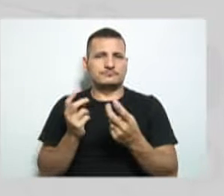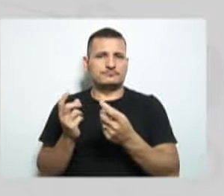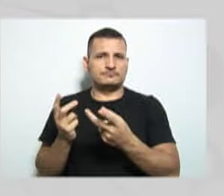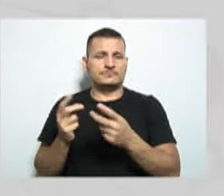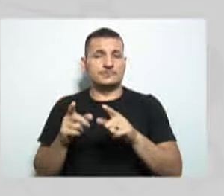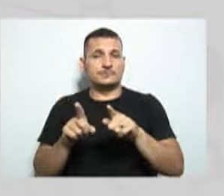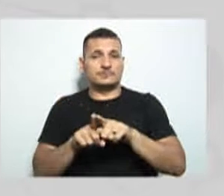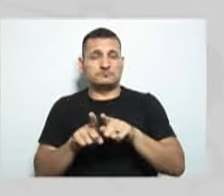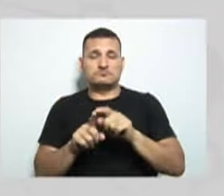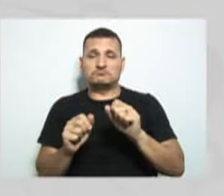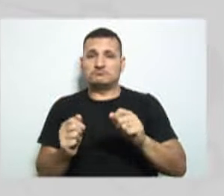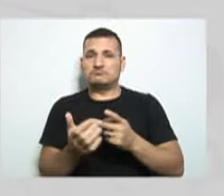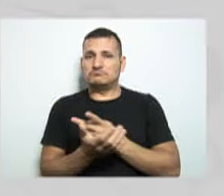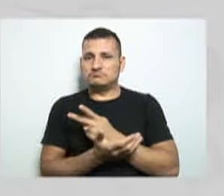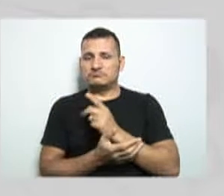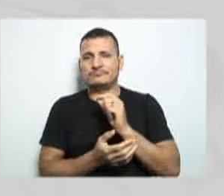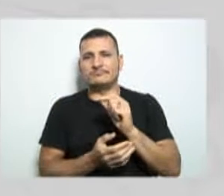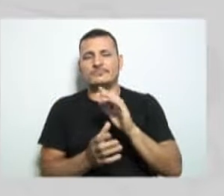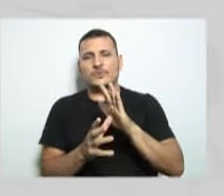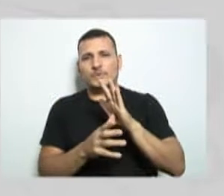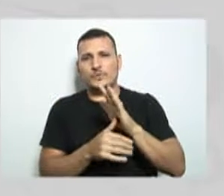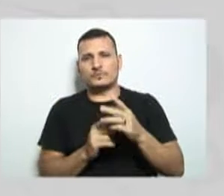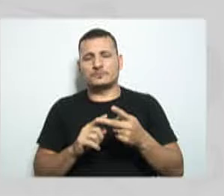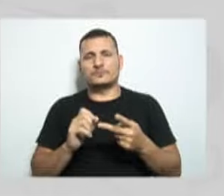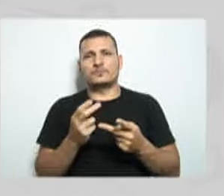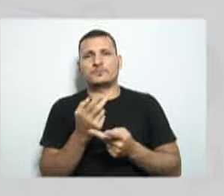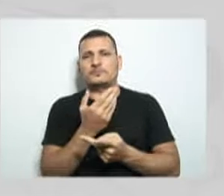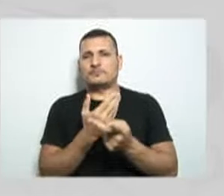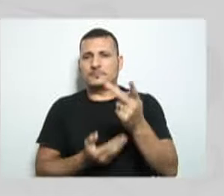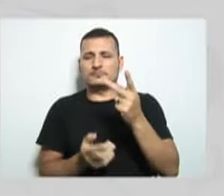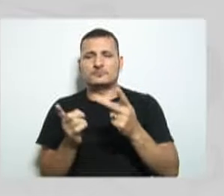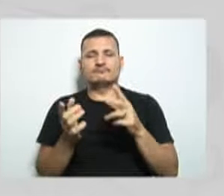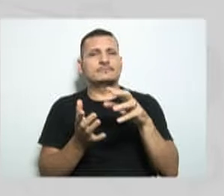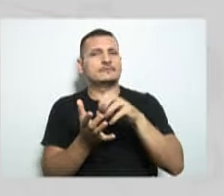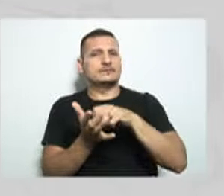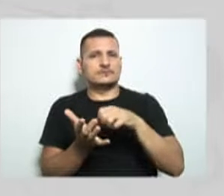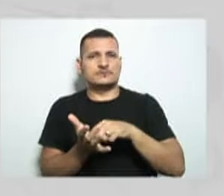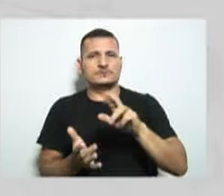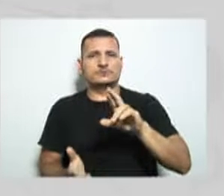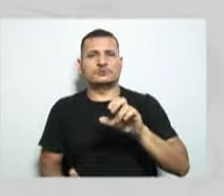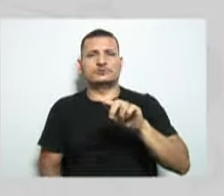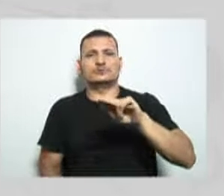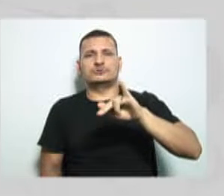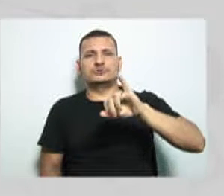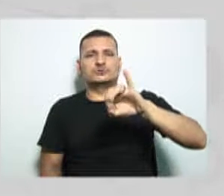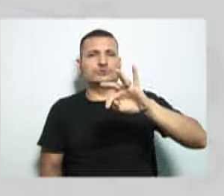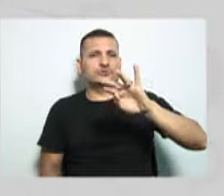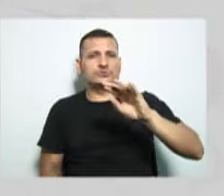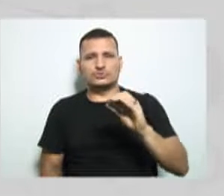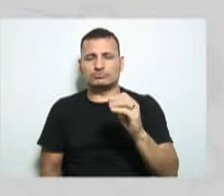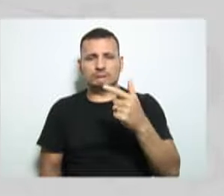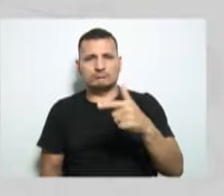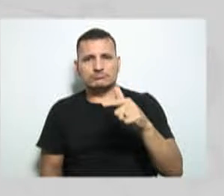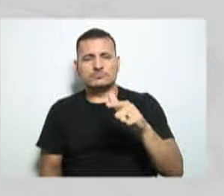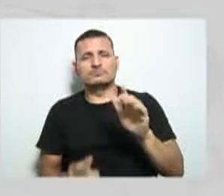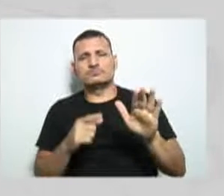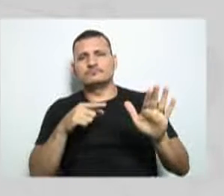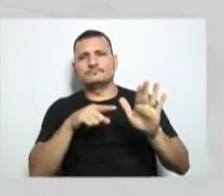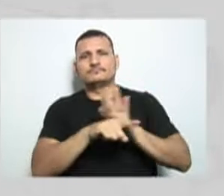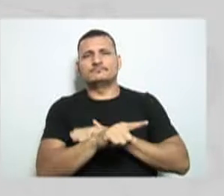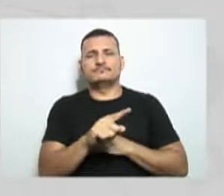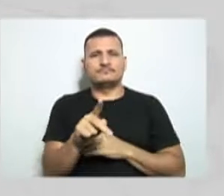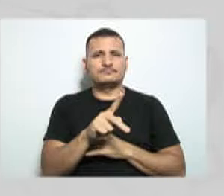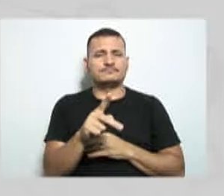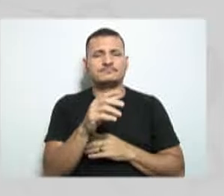roubos e perdas, certo? Professora Fernanda, o que a senhora pode acrescentar